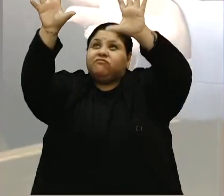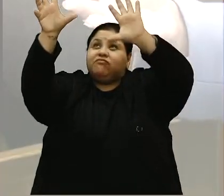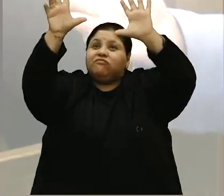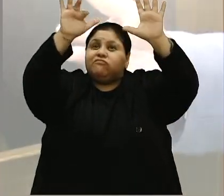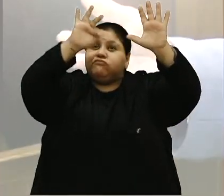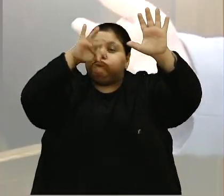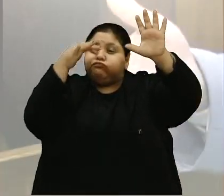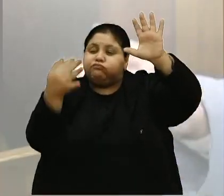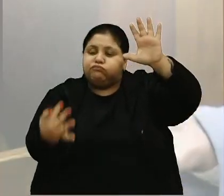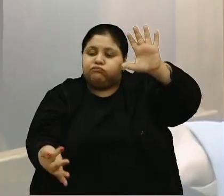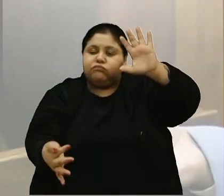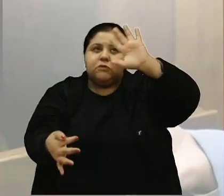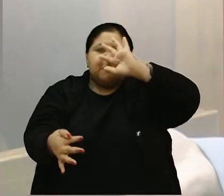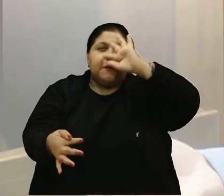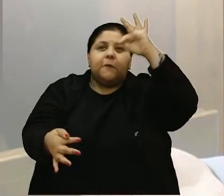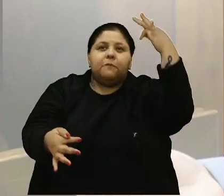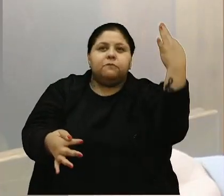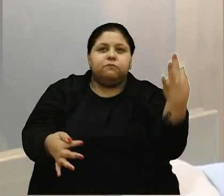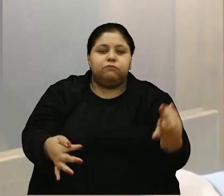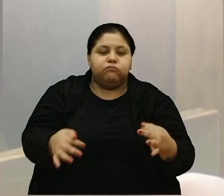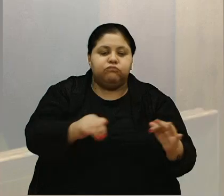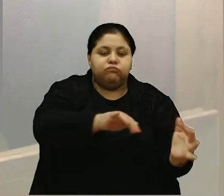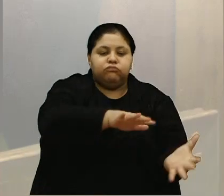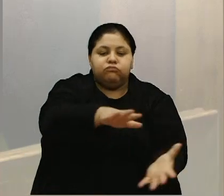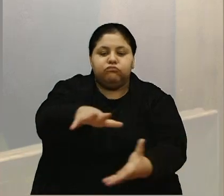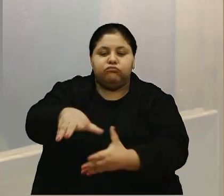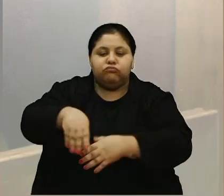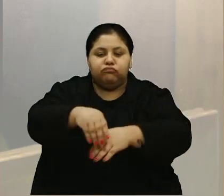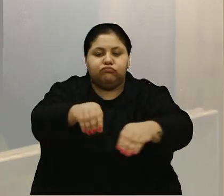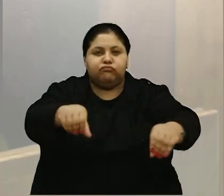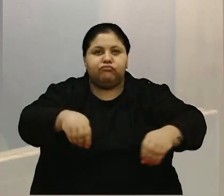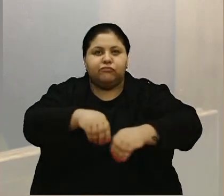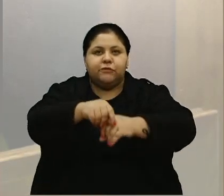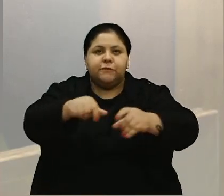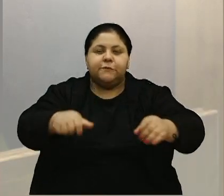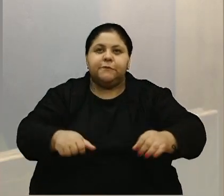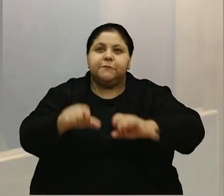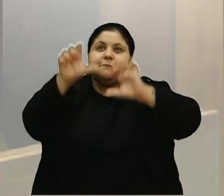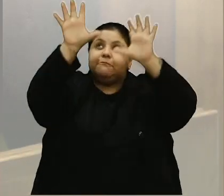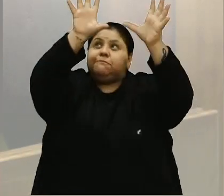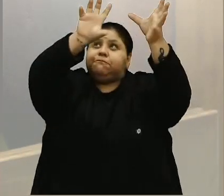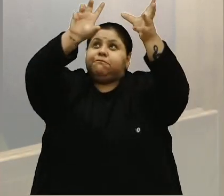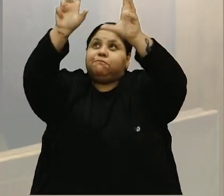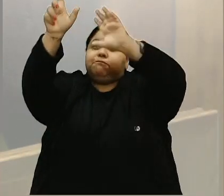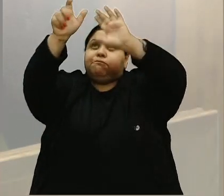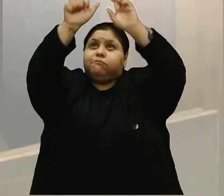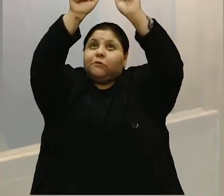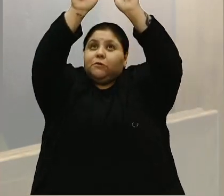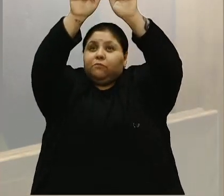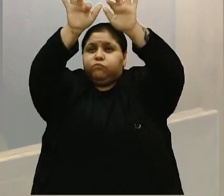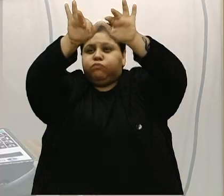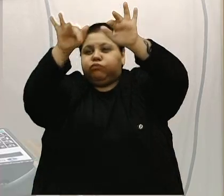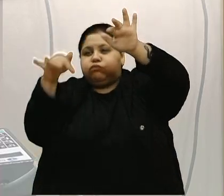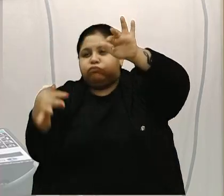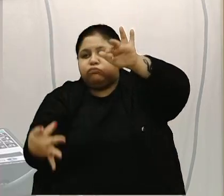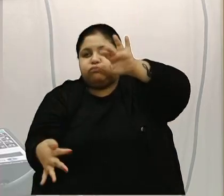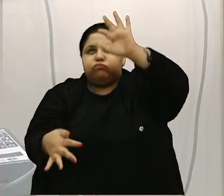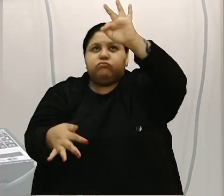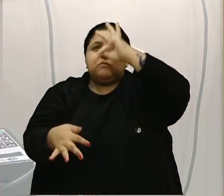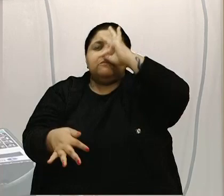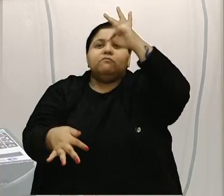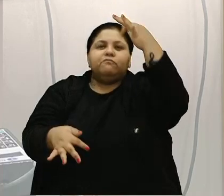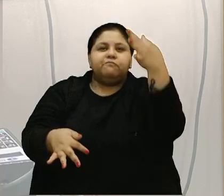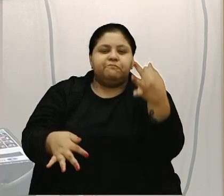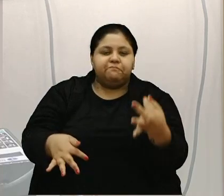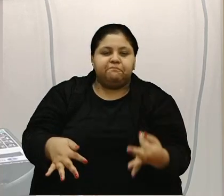cá na terra, tá caindo flor. Lá no céu, cá na terra, oi, tá